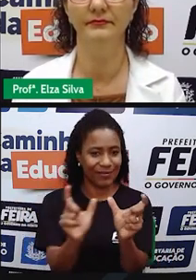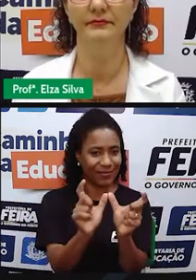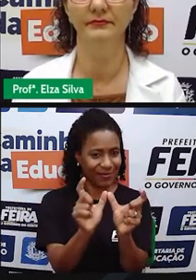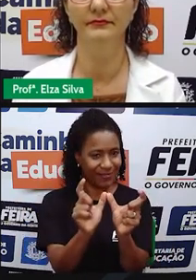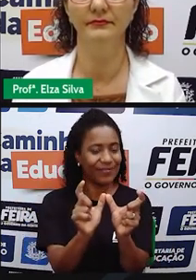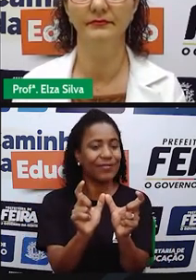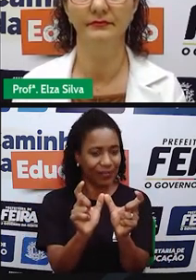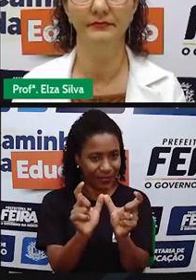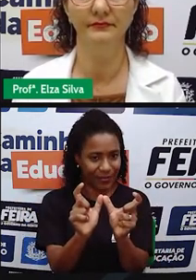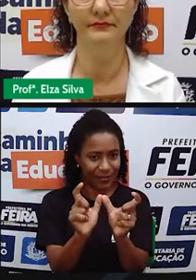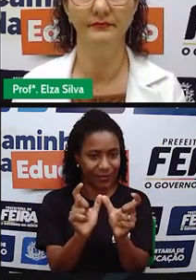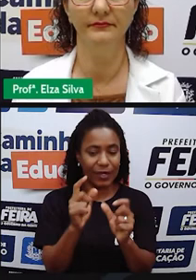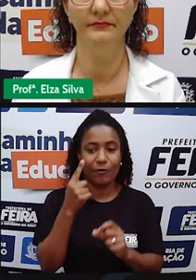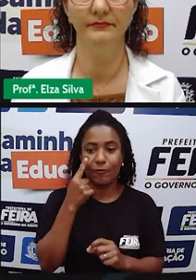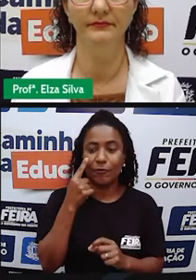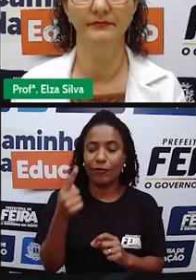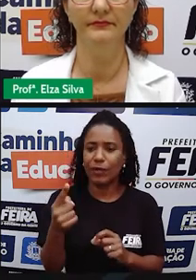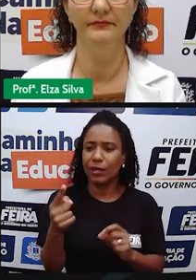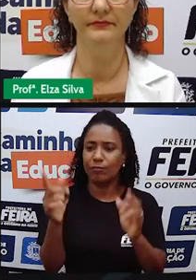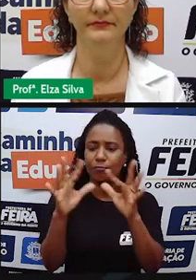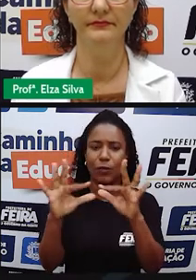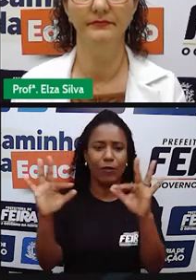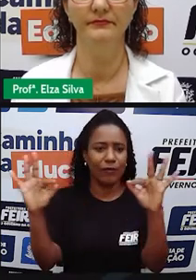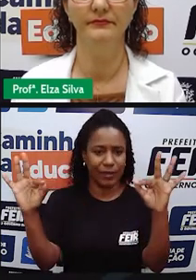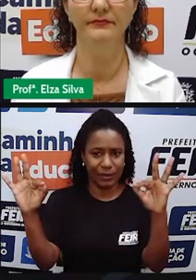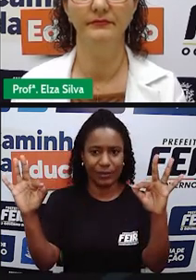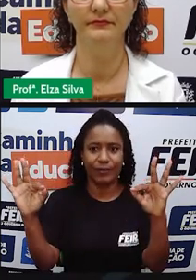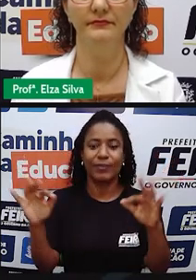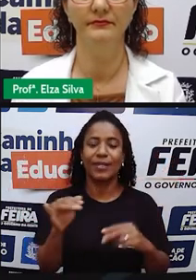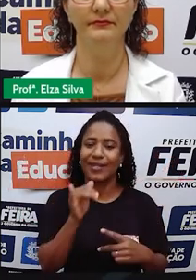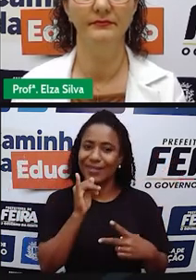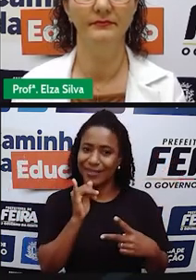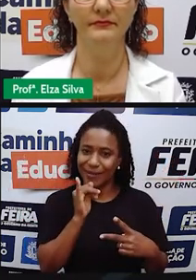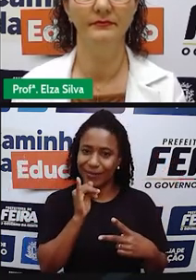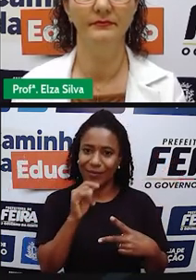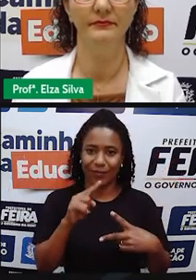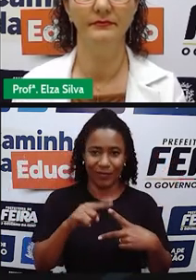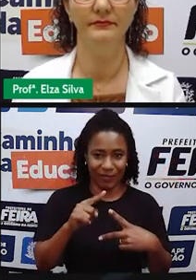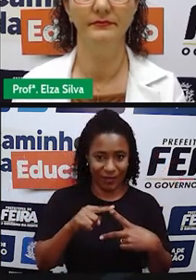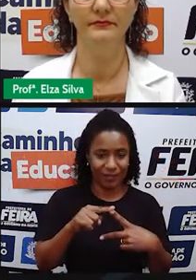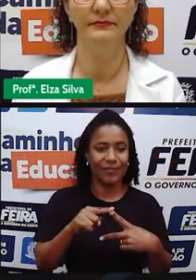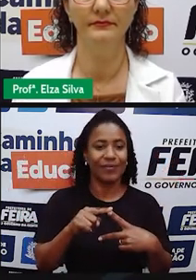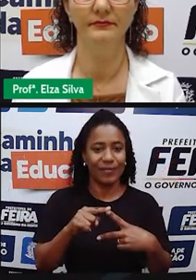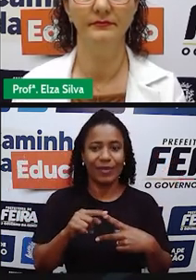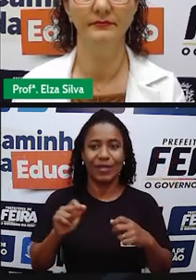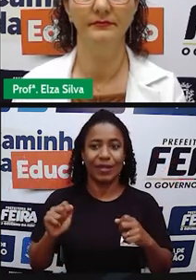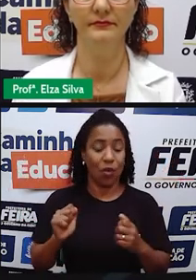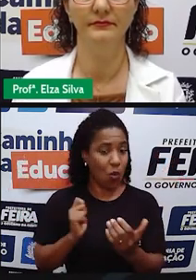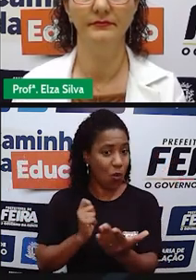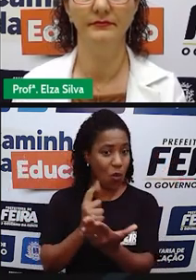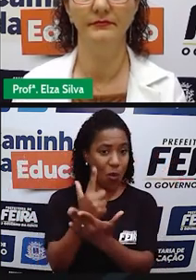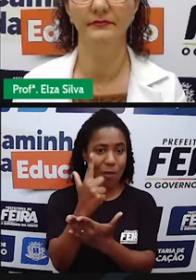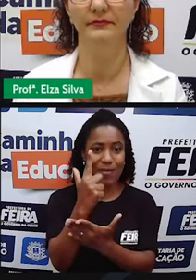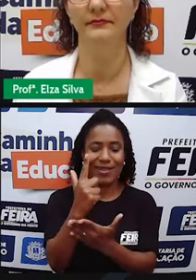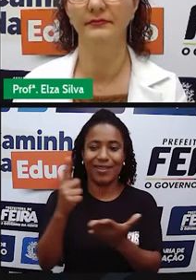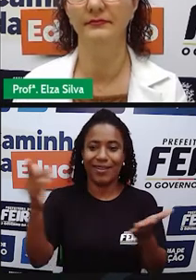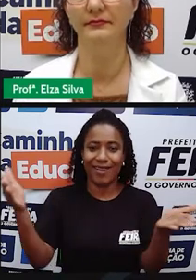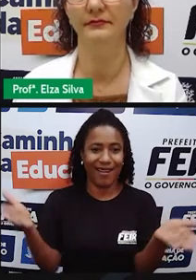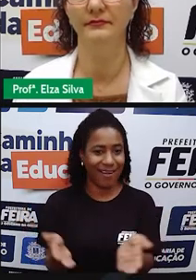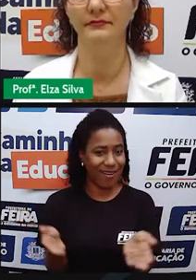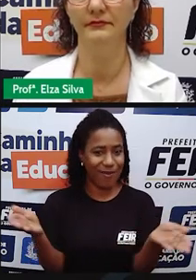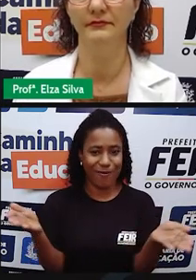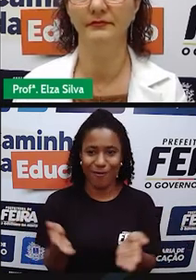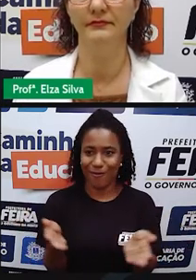frase. Então, nós temos aí dois exemplos. Shop now. Compre agora. E também pode